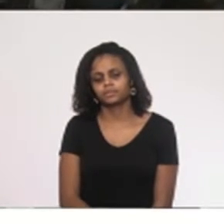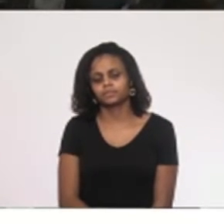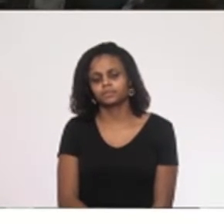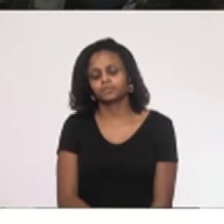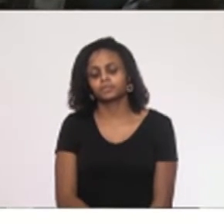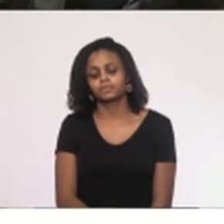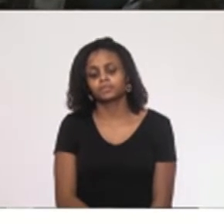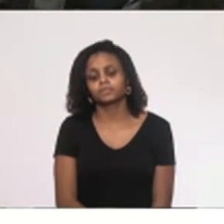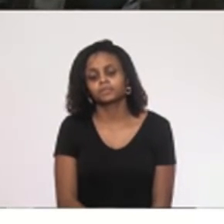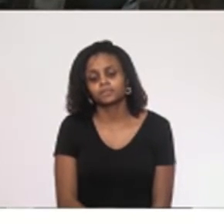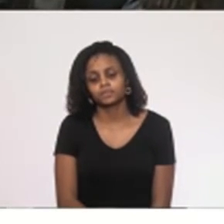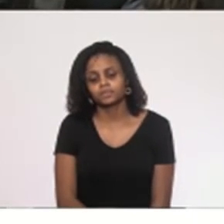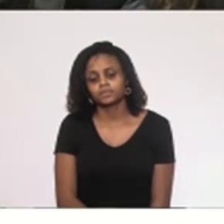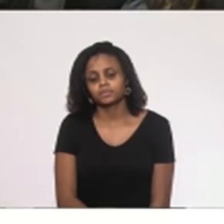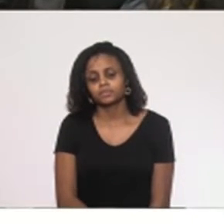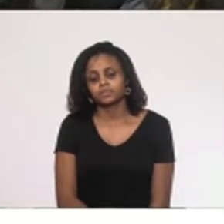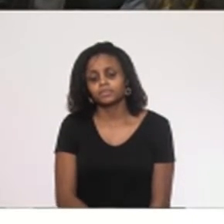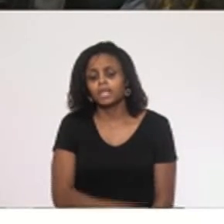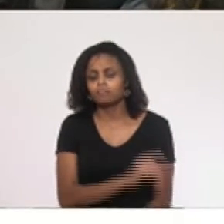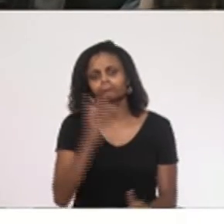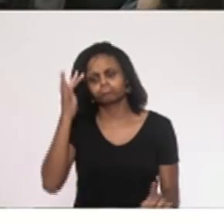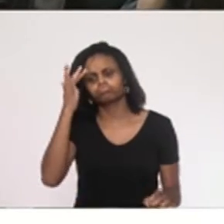que guarda a razoabilidade